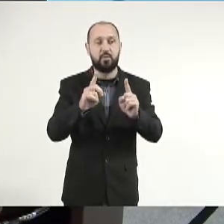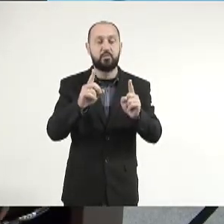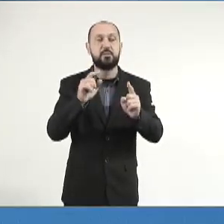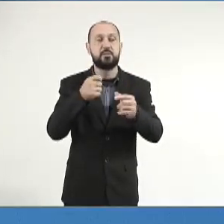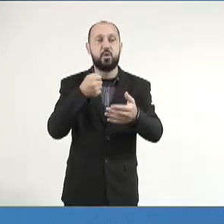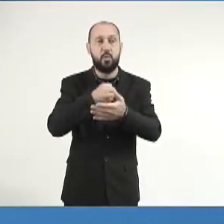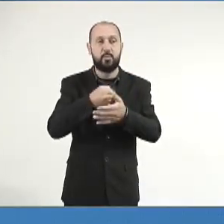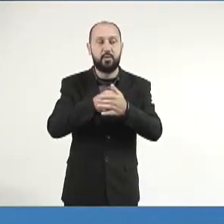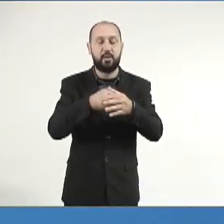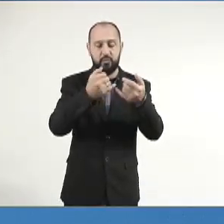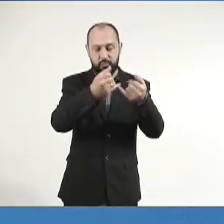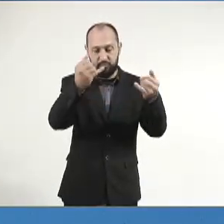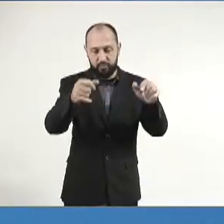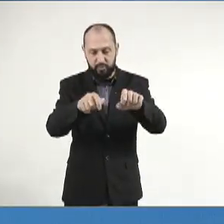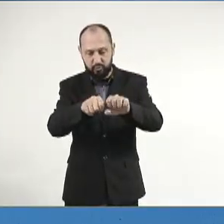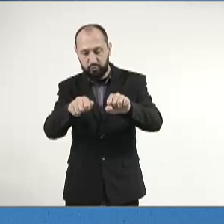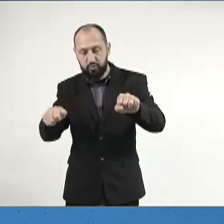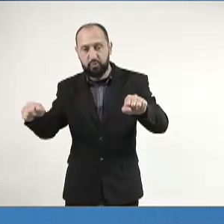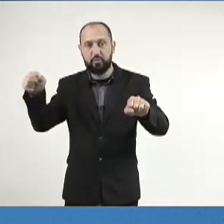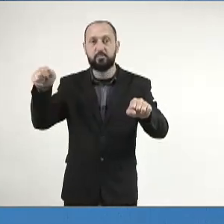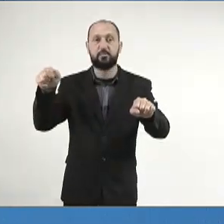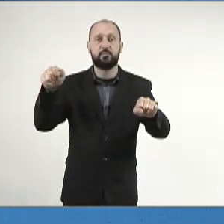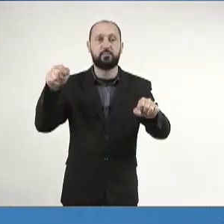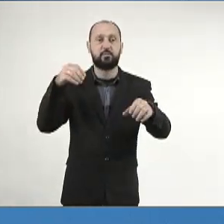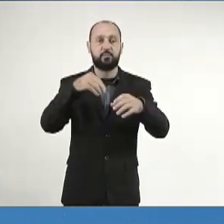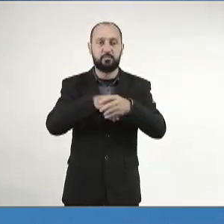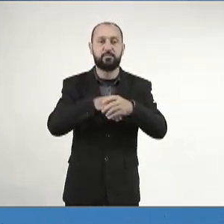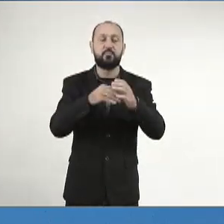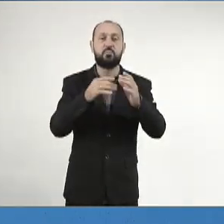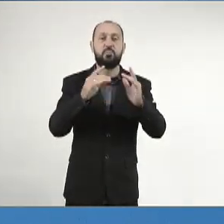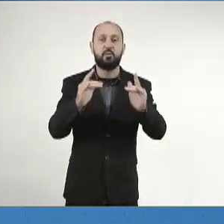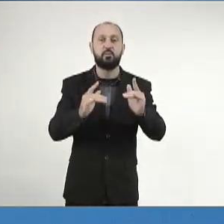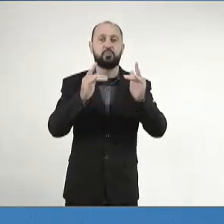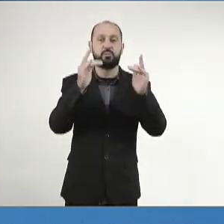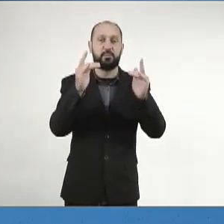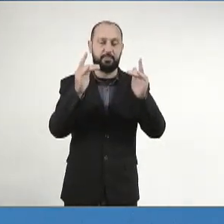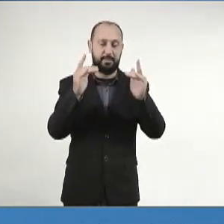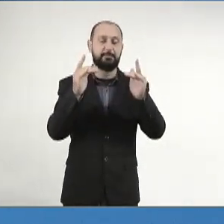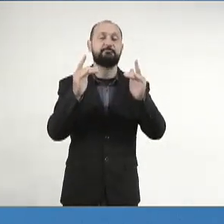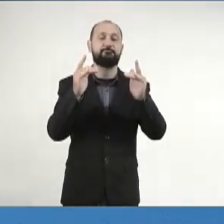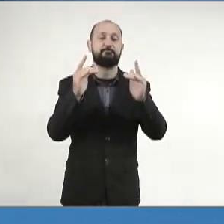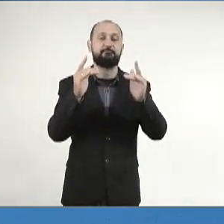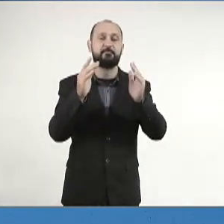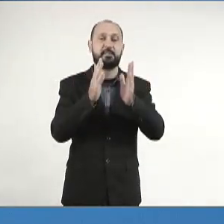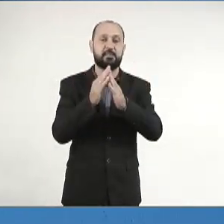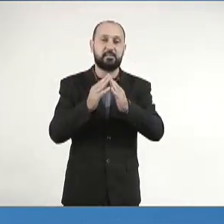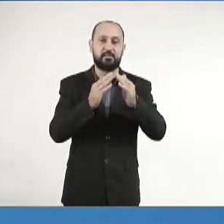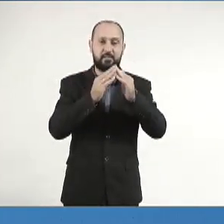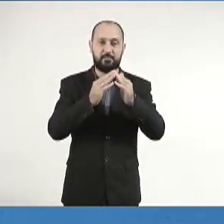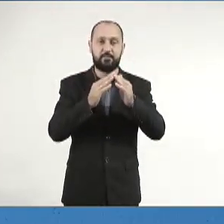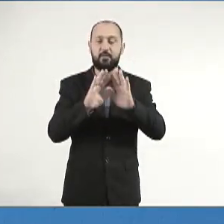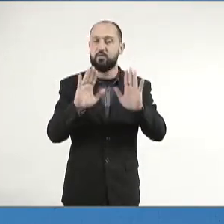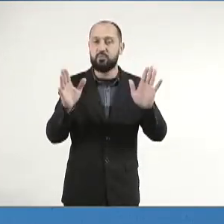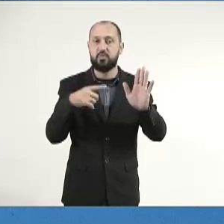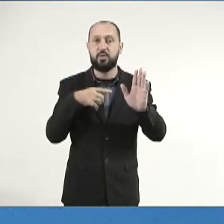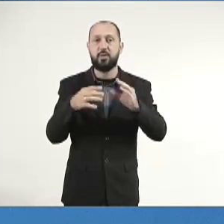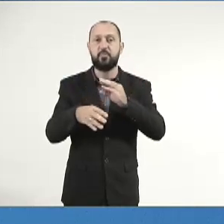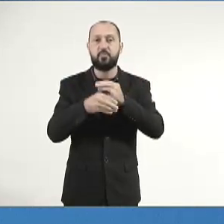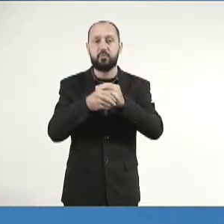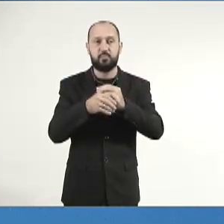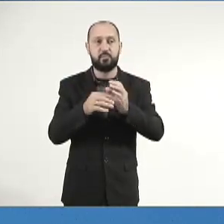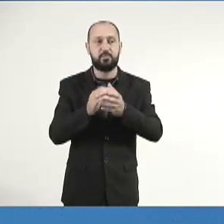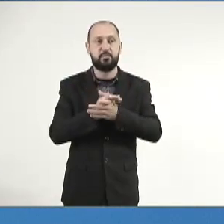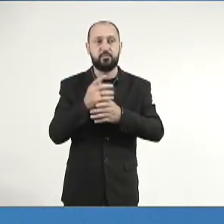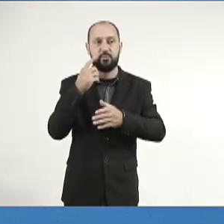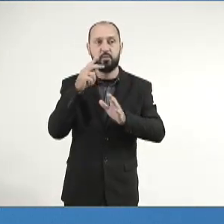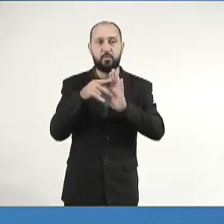sejam obrigadas a retirada dos fios e cabos também nos prédios, nas residências e nos prédios. Era essa a minha Só uma